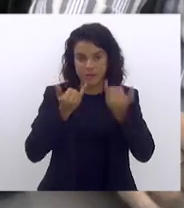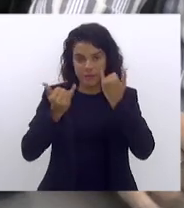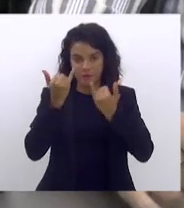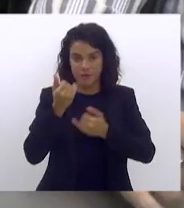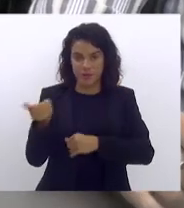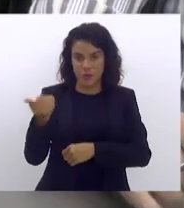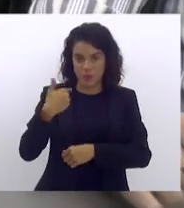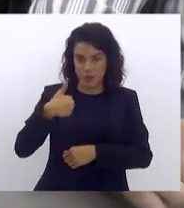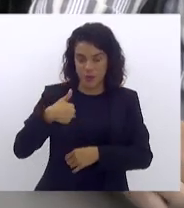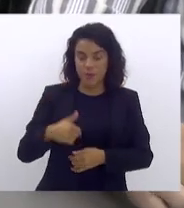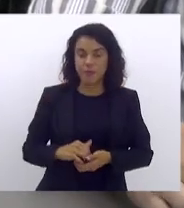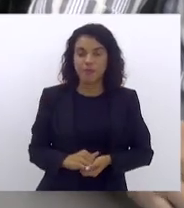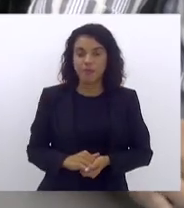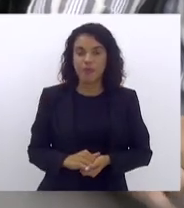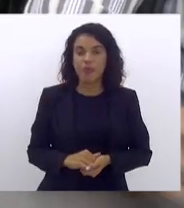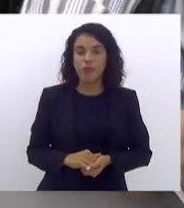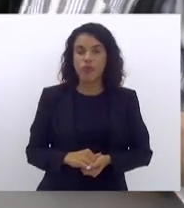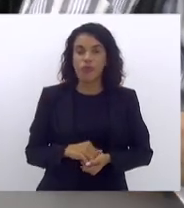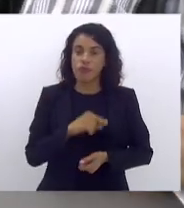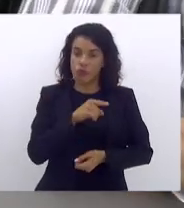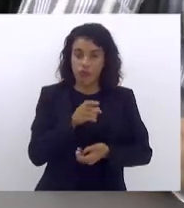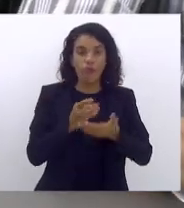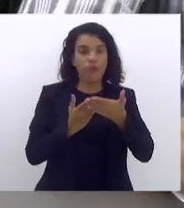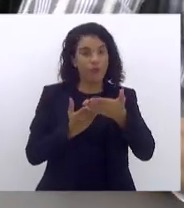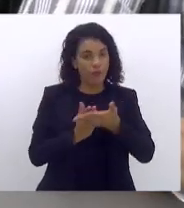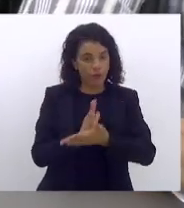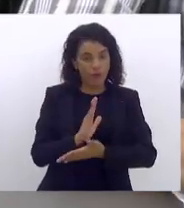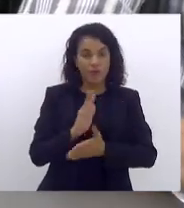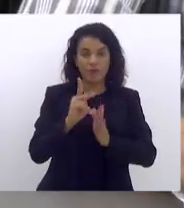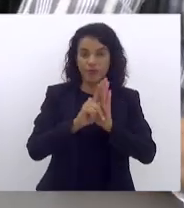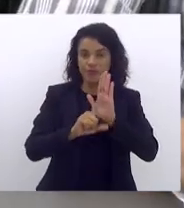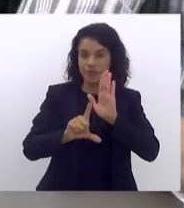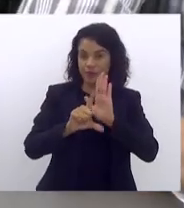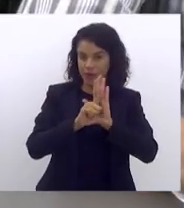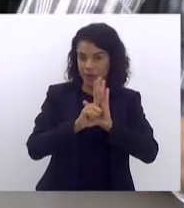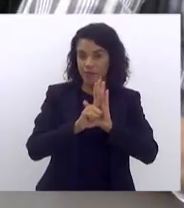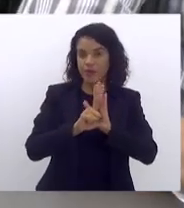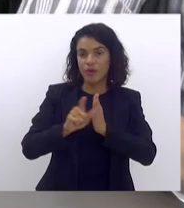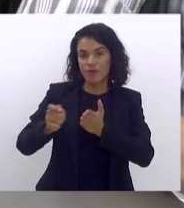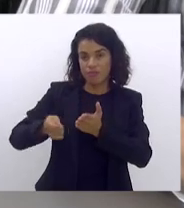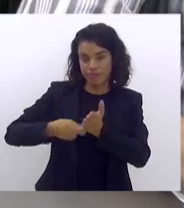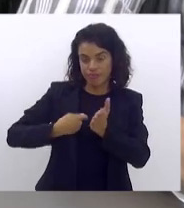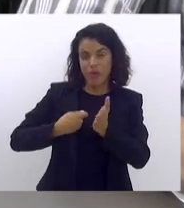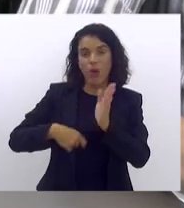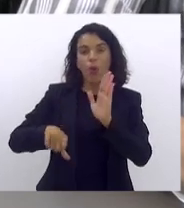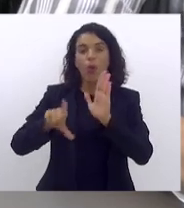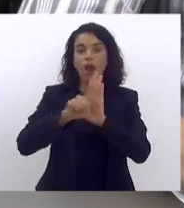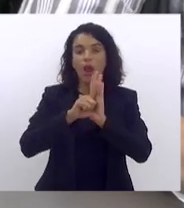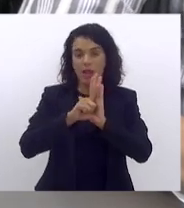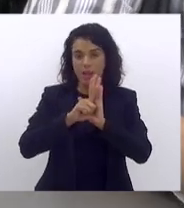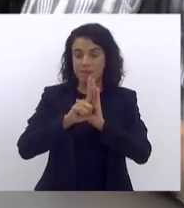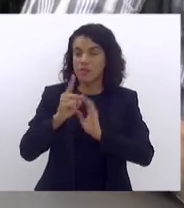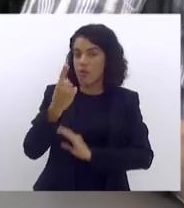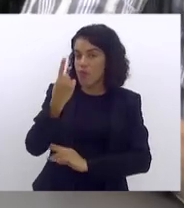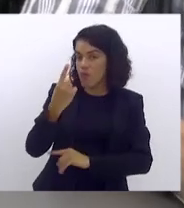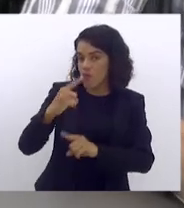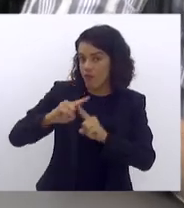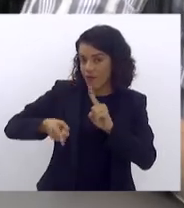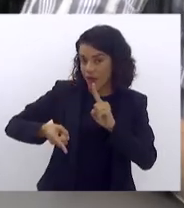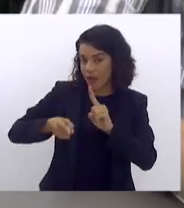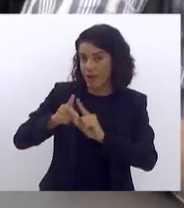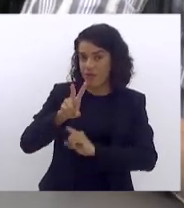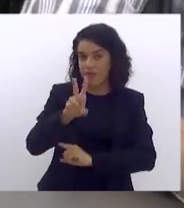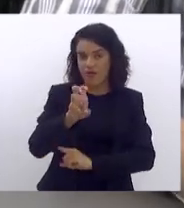ela explica o seguinte: ela aprovou um projeto que foi sancionado, virou lei, com um veto. Perfeito. E o